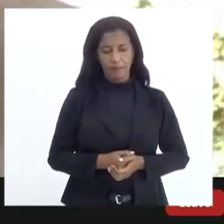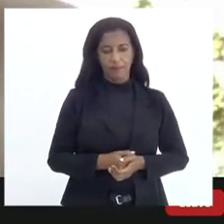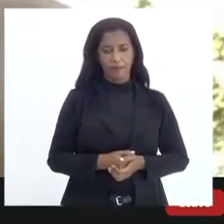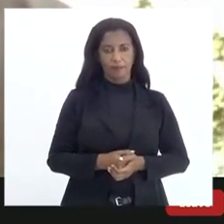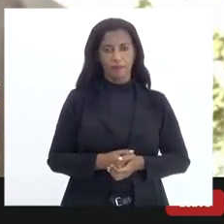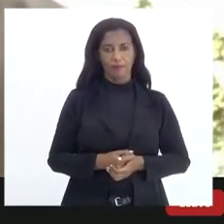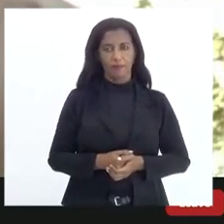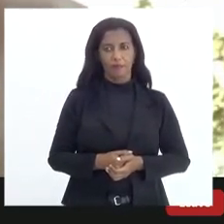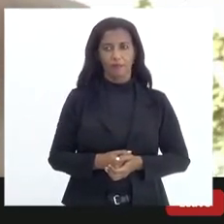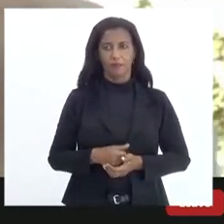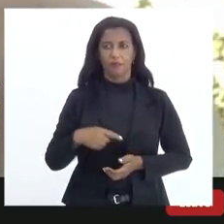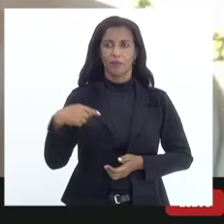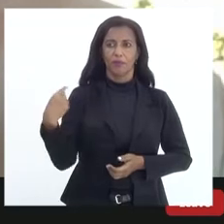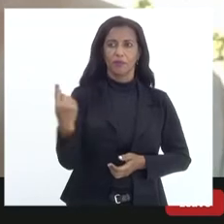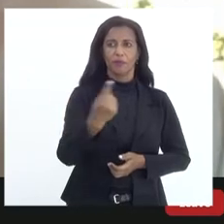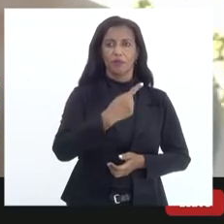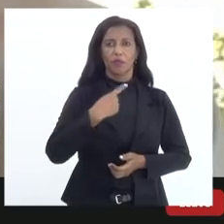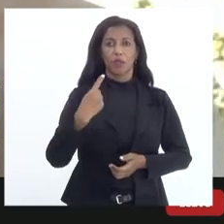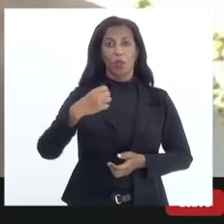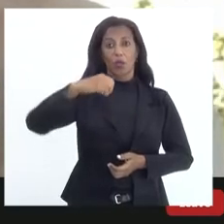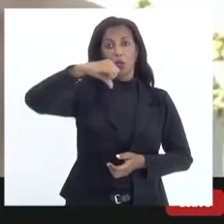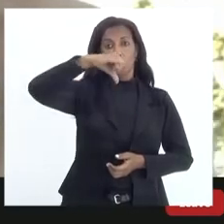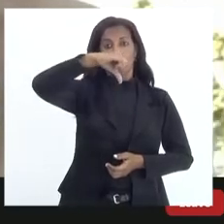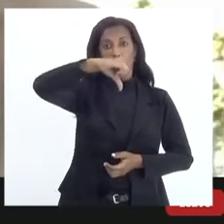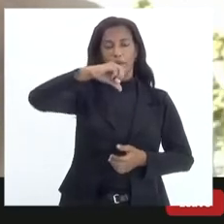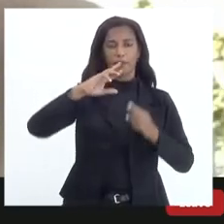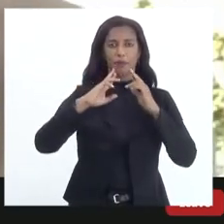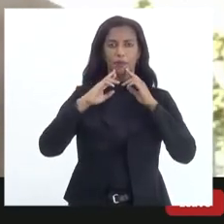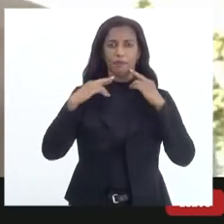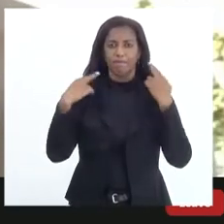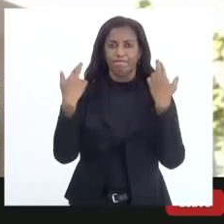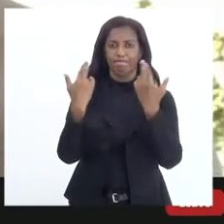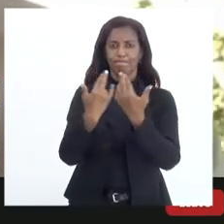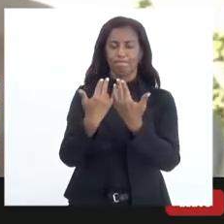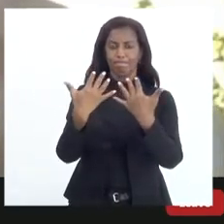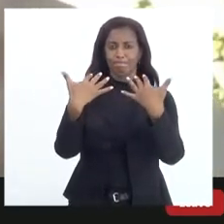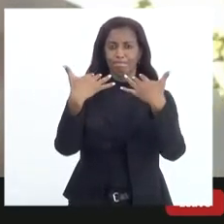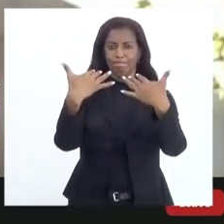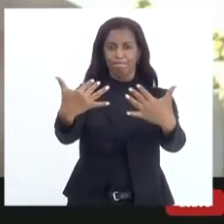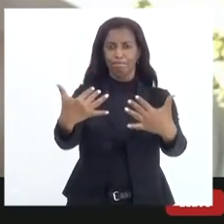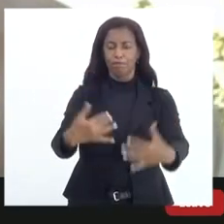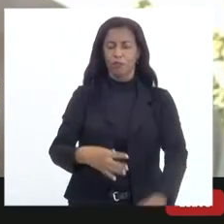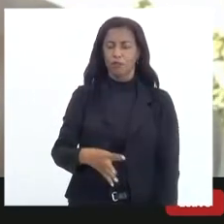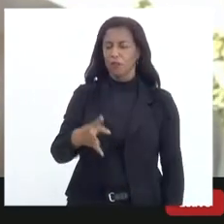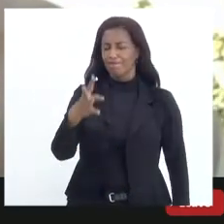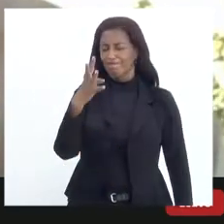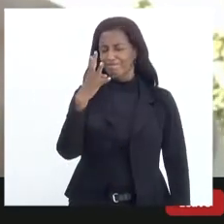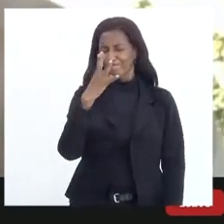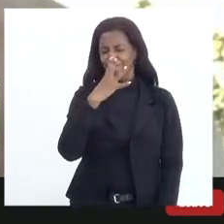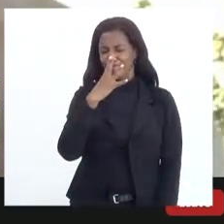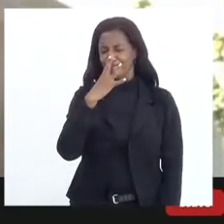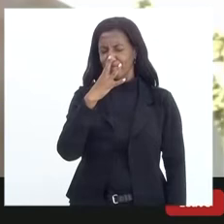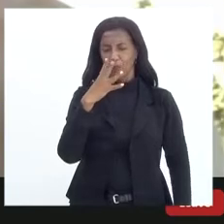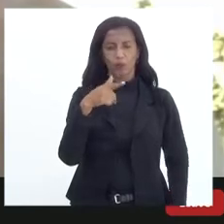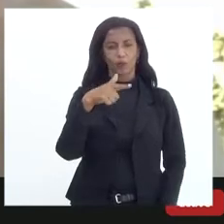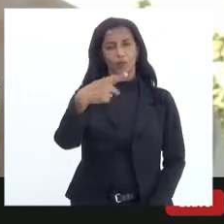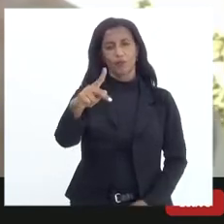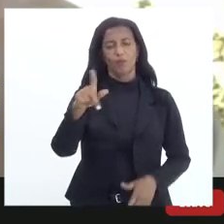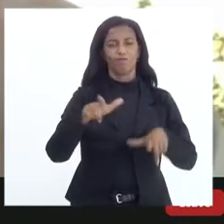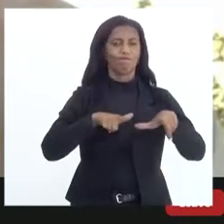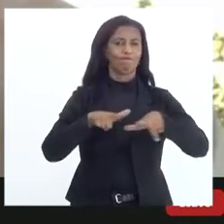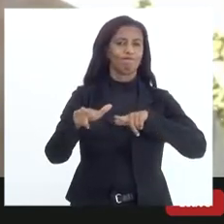nós estamos com 9 sessões já da CPI, eu fiquei impressionadíssimo com o seu trabalho.